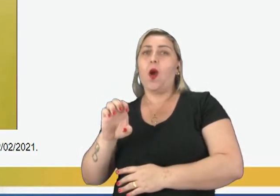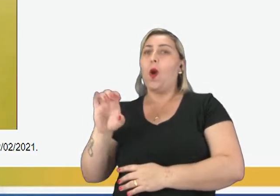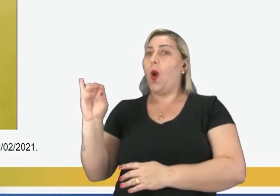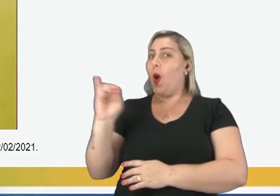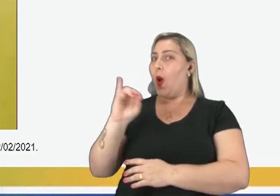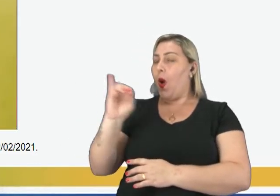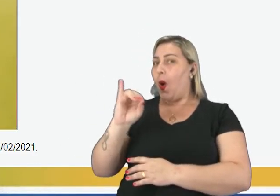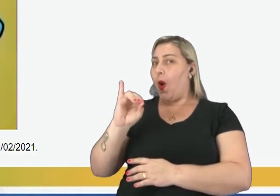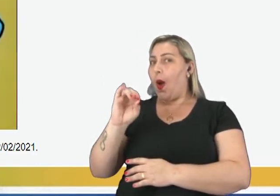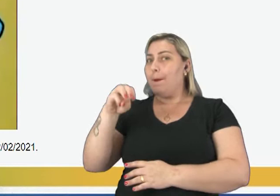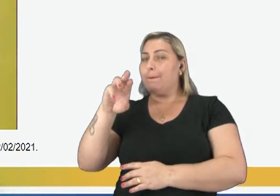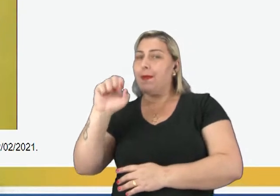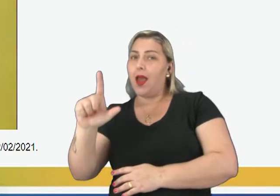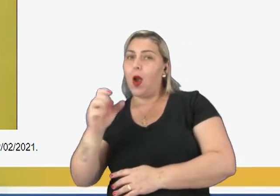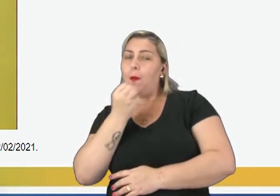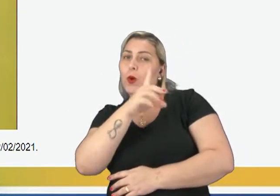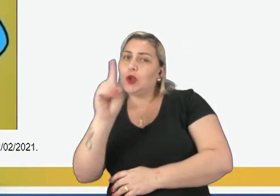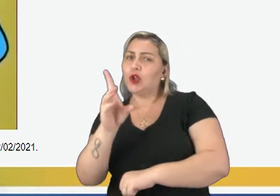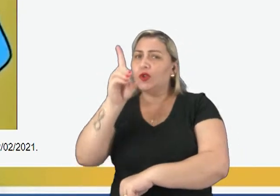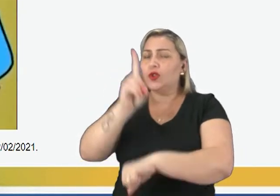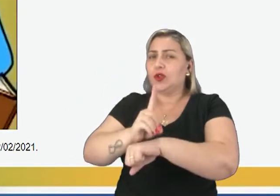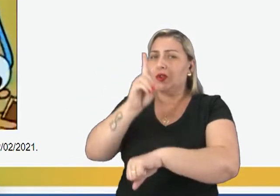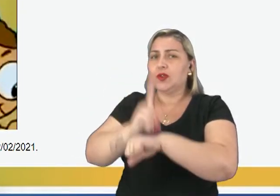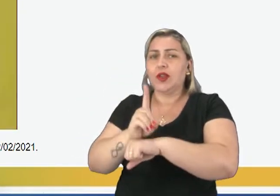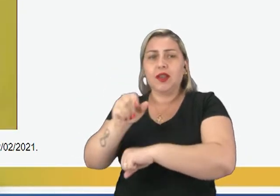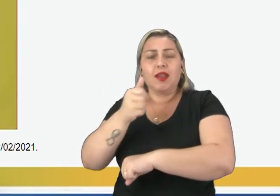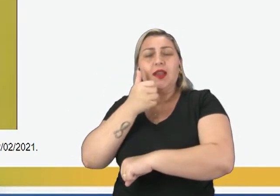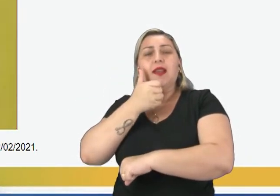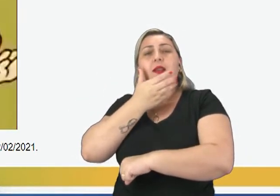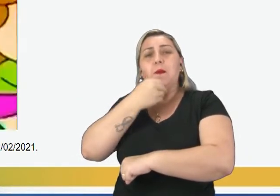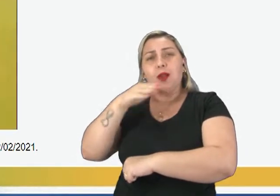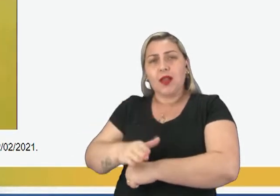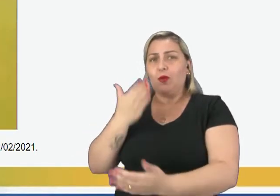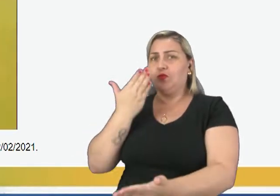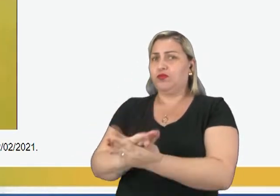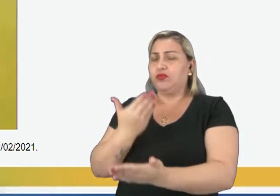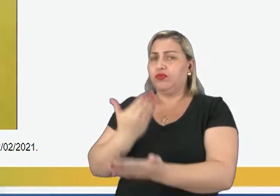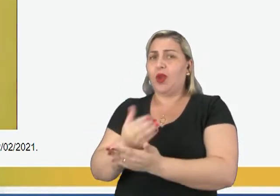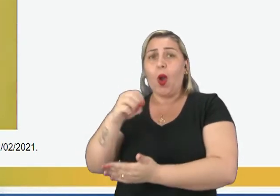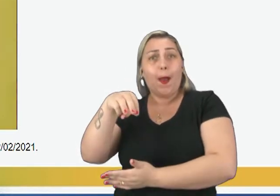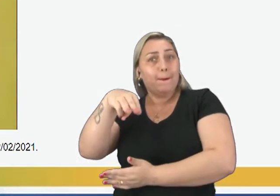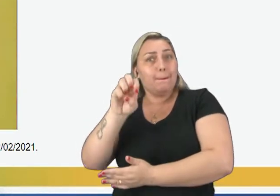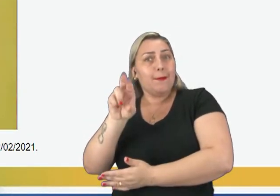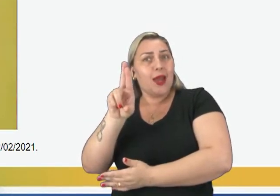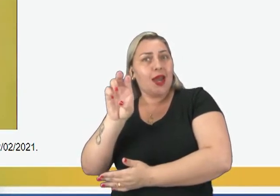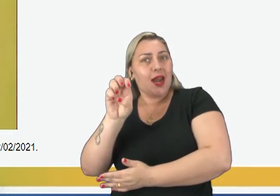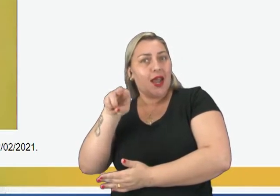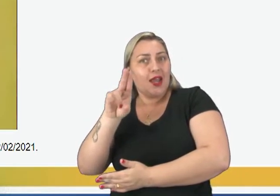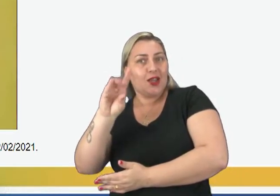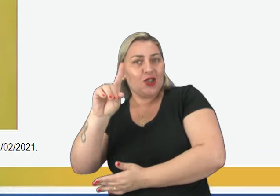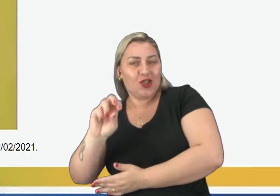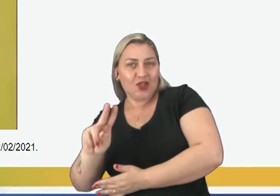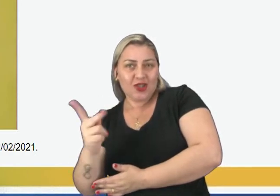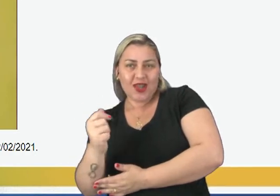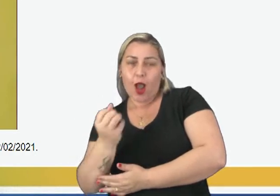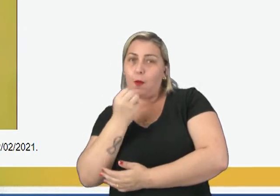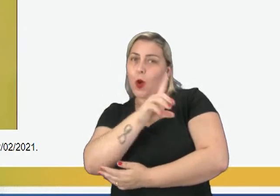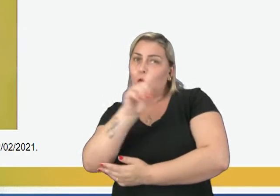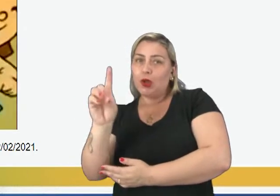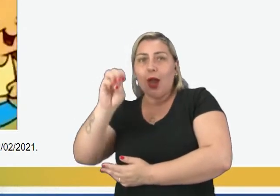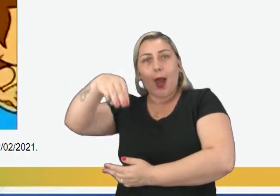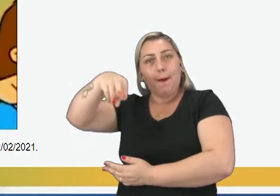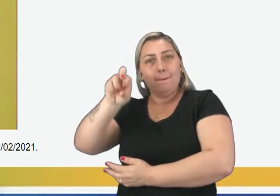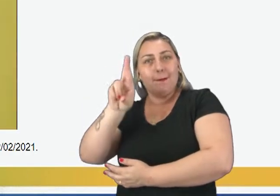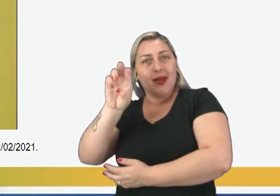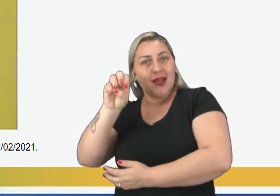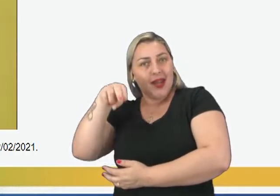Mel. Bom dia, crianças. Bom dia, diretor. Esse garoto é estudioso. Oi, seu Mirandinha. Ei, cuidado pra não cair. Bom dia, senhor